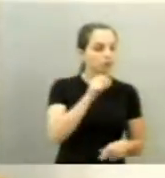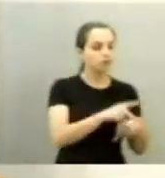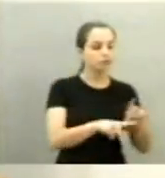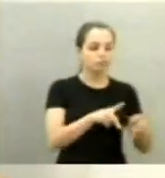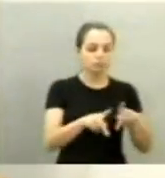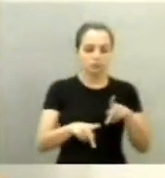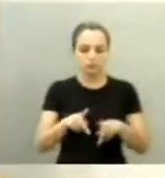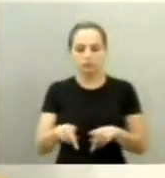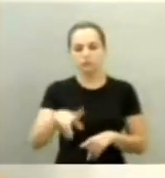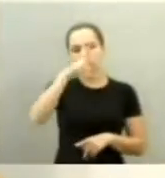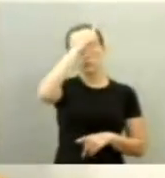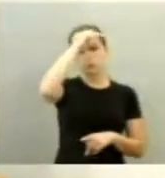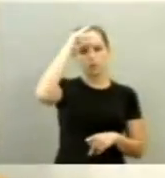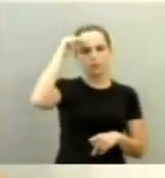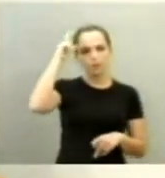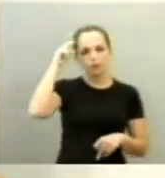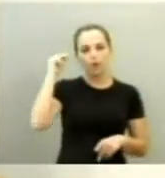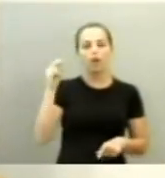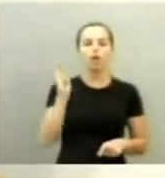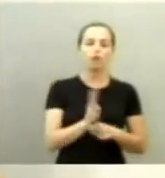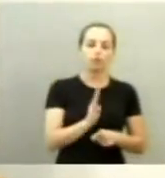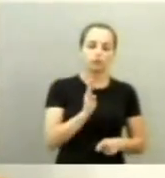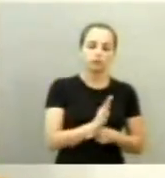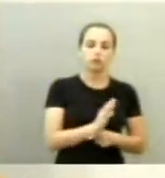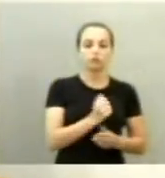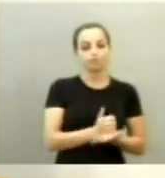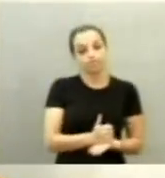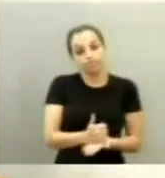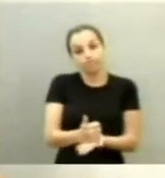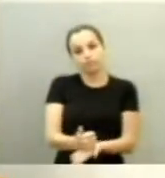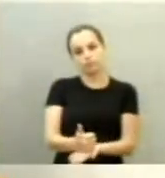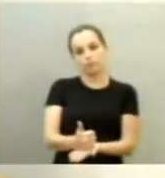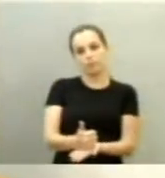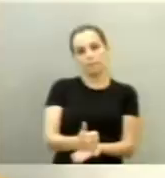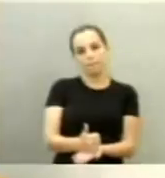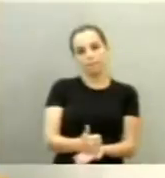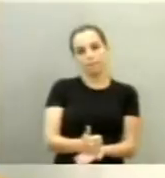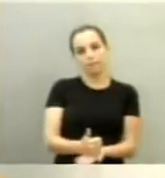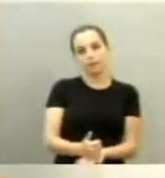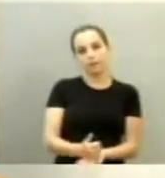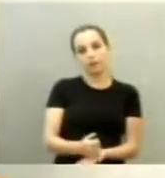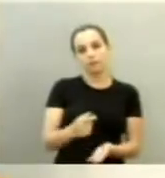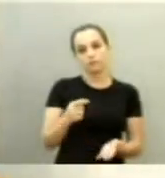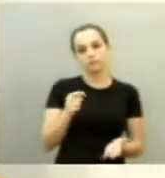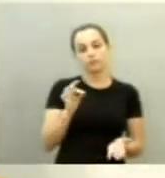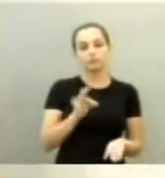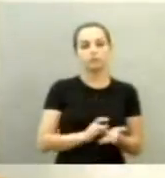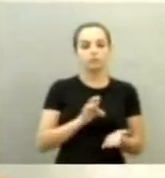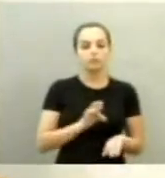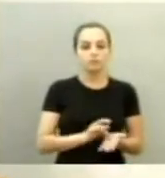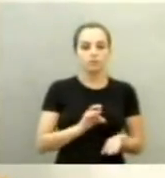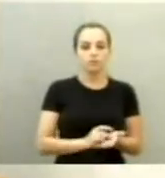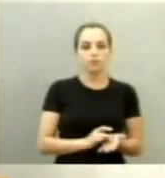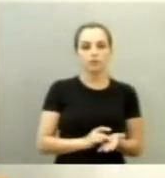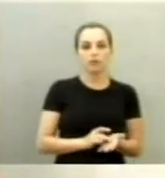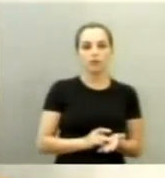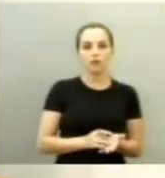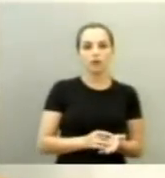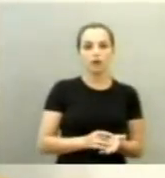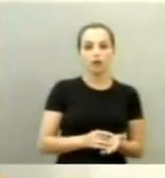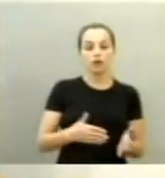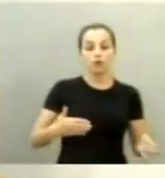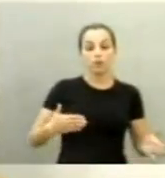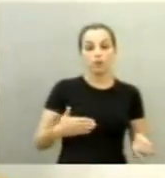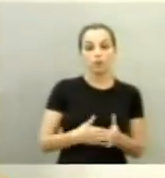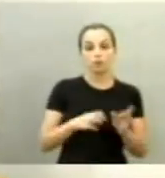não sendo intransigente, tendo a flexibilidade. E prova disso, na última sessão,